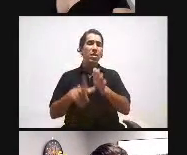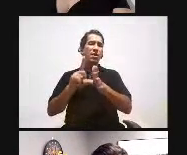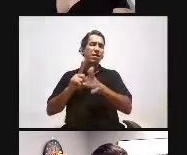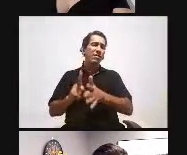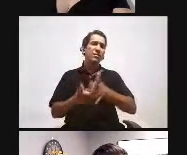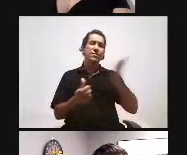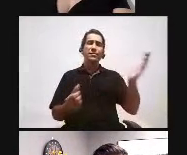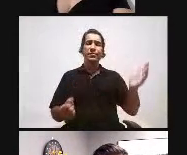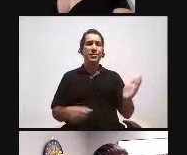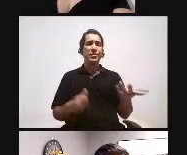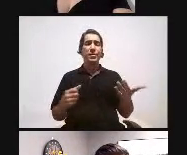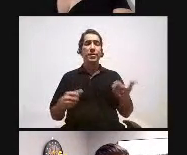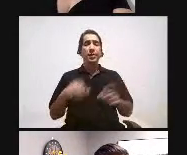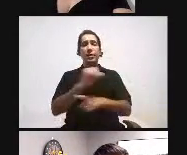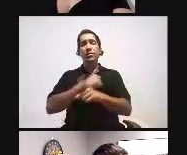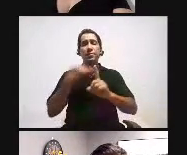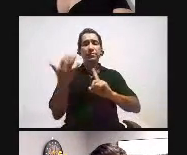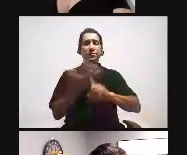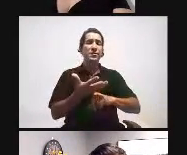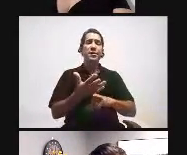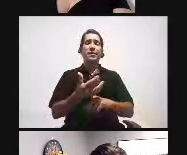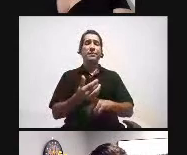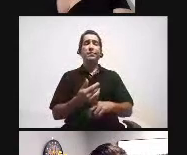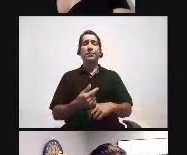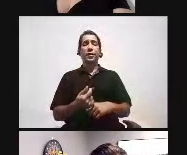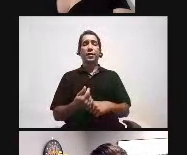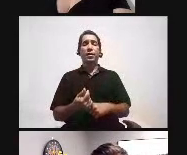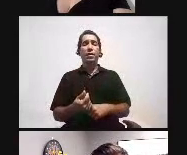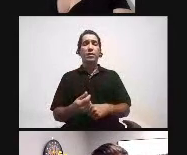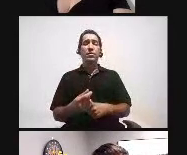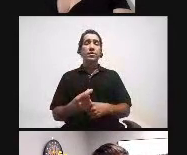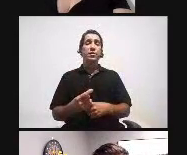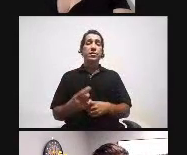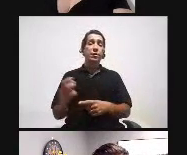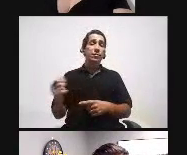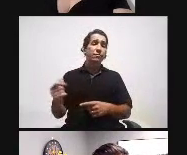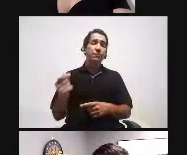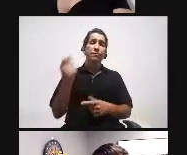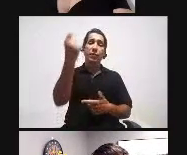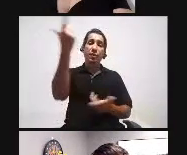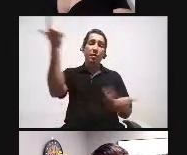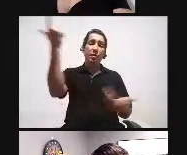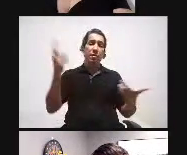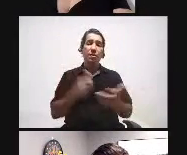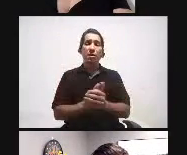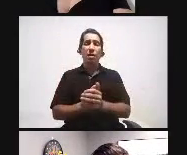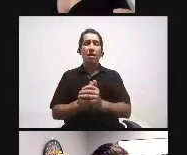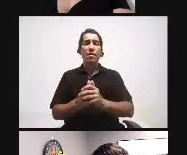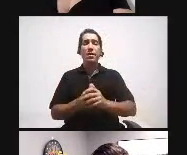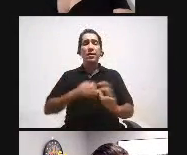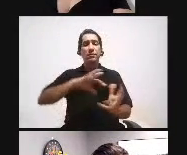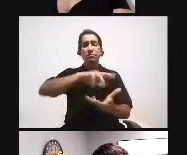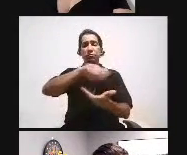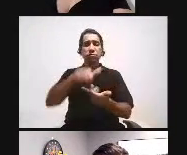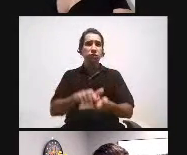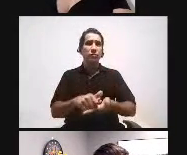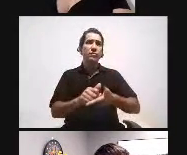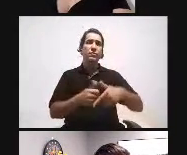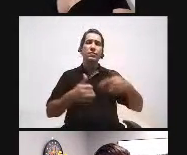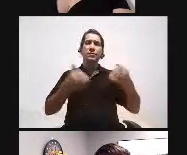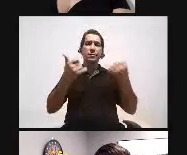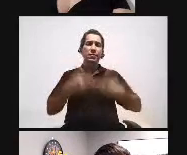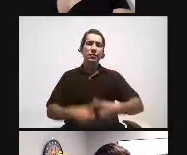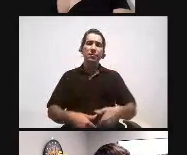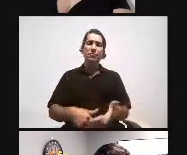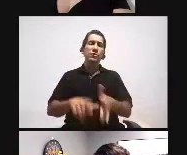no mundo, digamos assim, voltado para o individualismo, como muito salientou bem, digamos, o